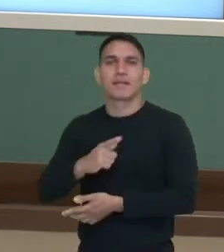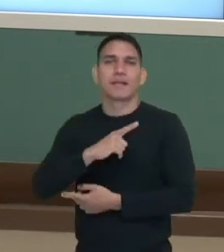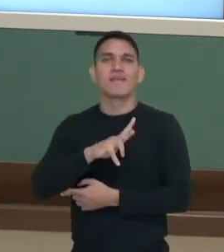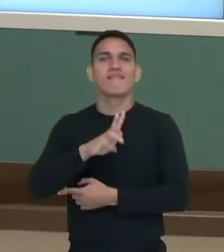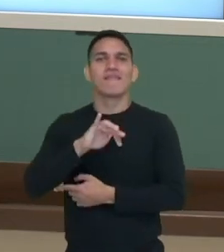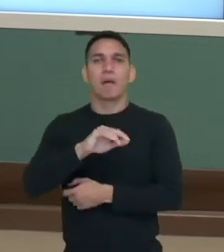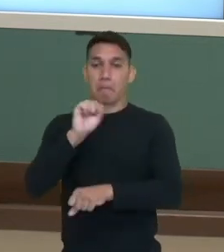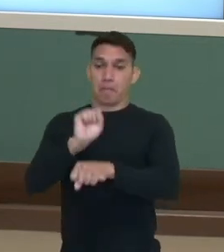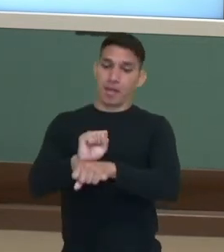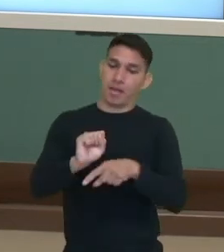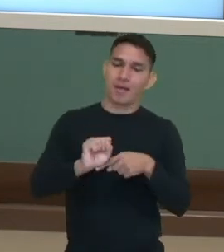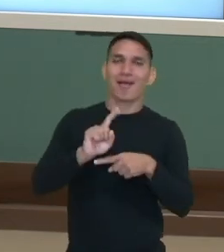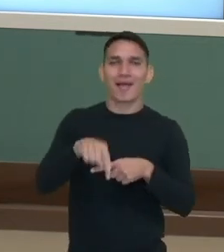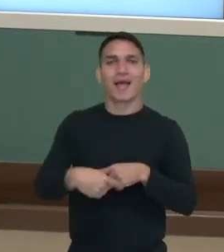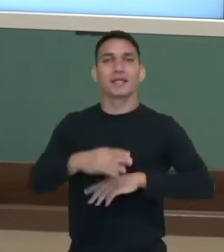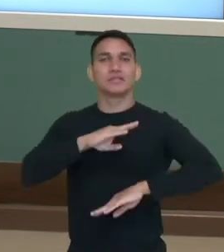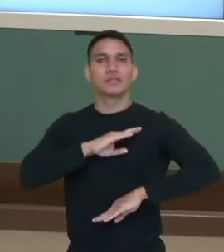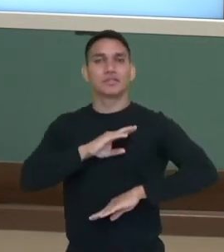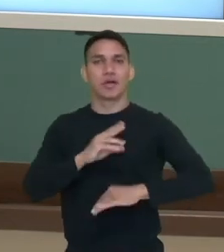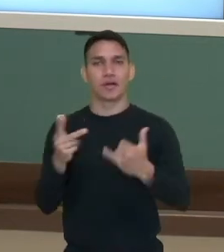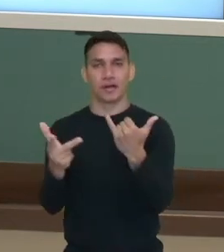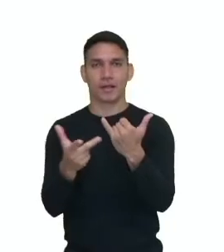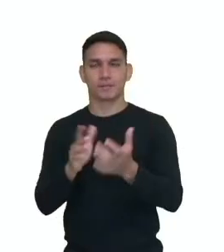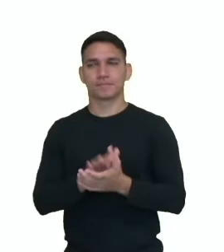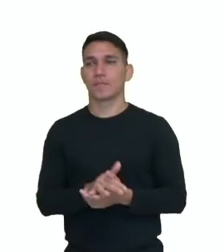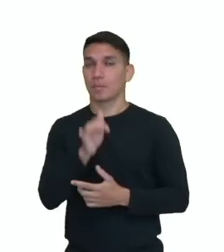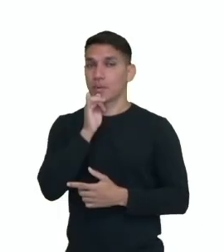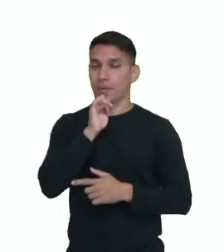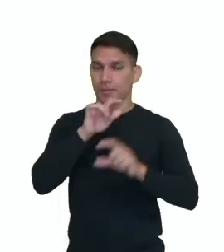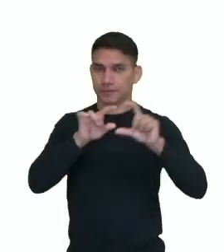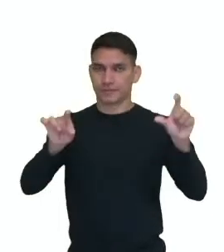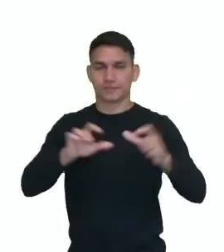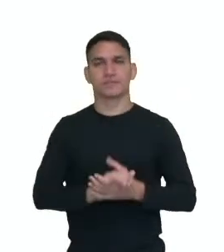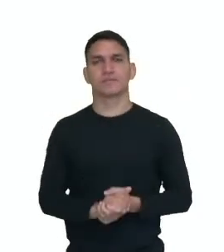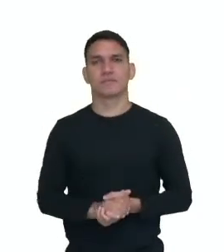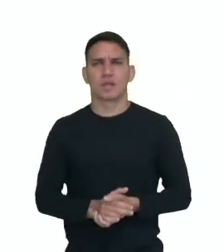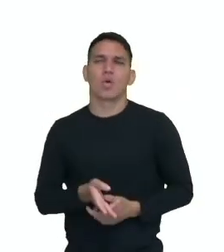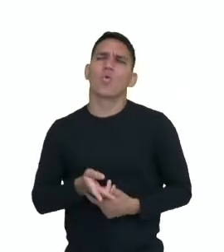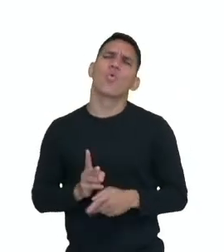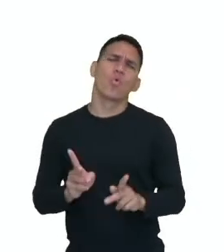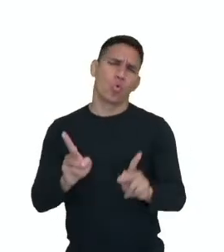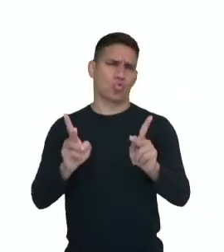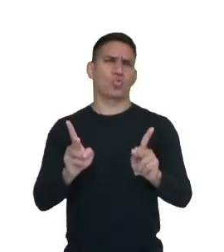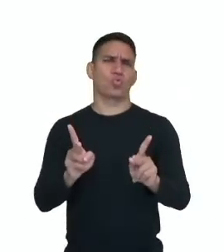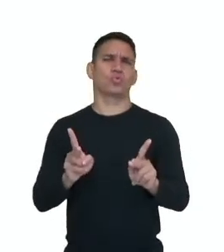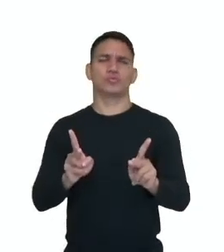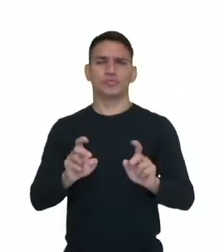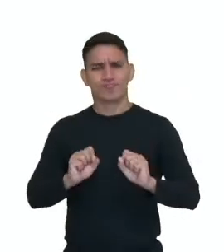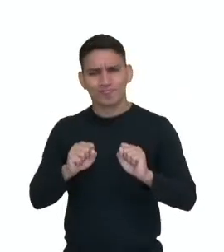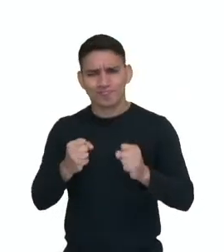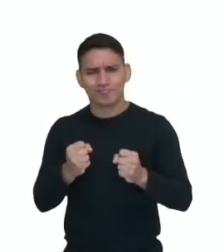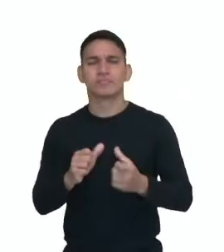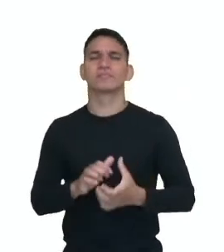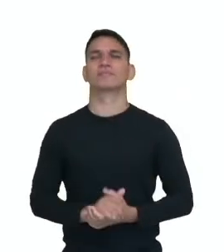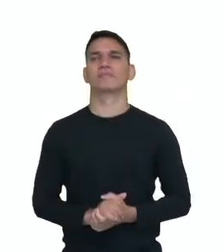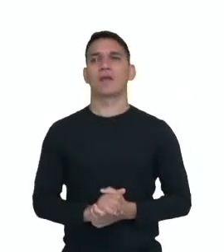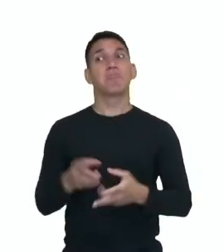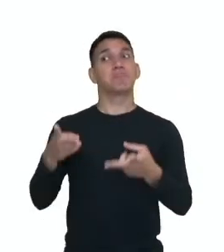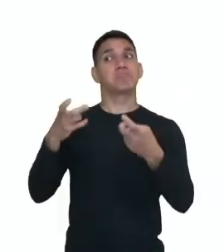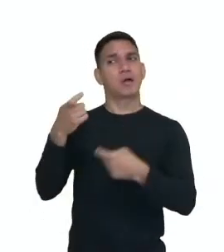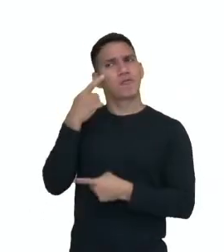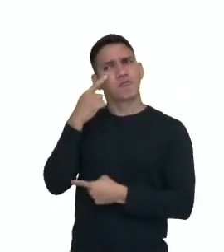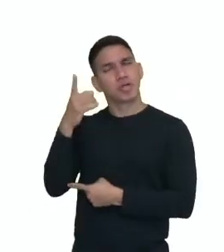aí a situação da ênclise. Continue persistindo, percebe-se que você é sábio, porque de certa forma aqui nós